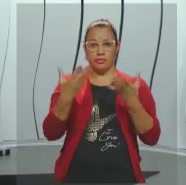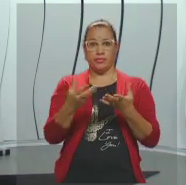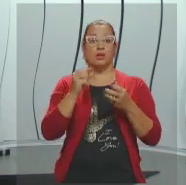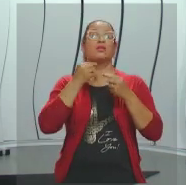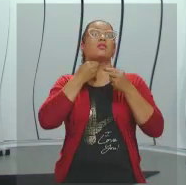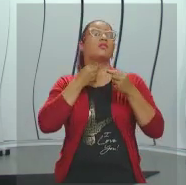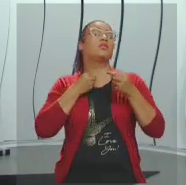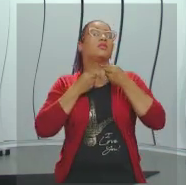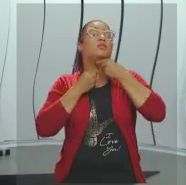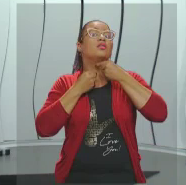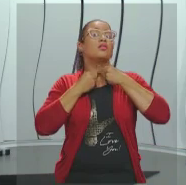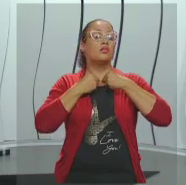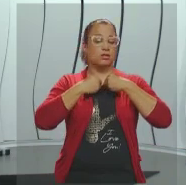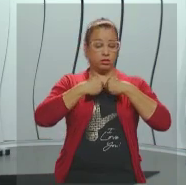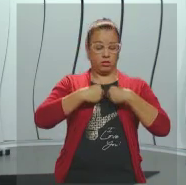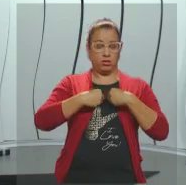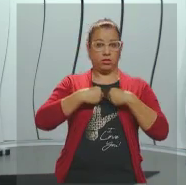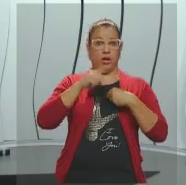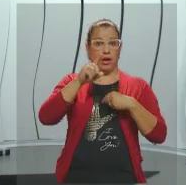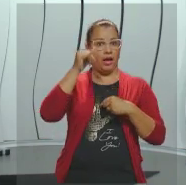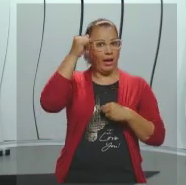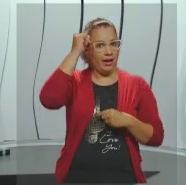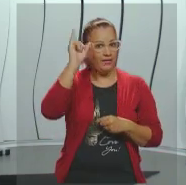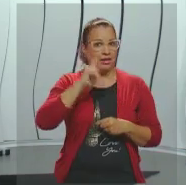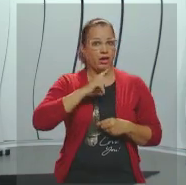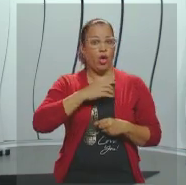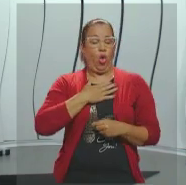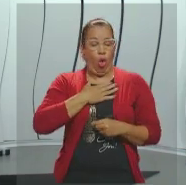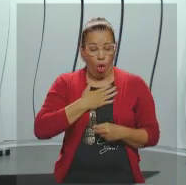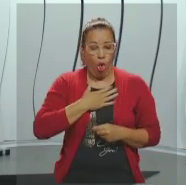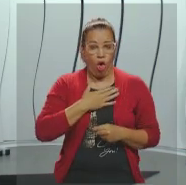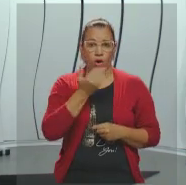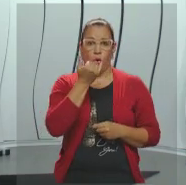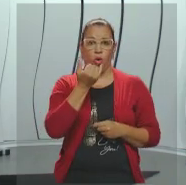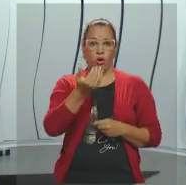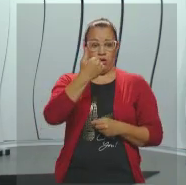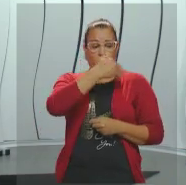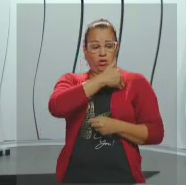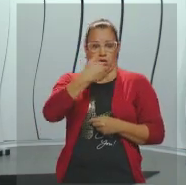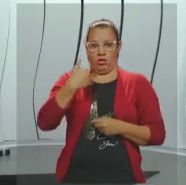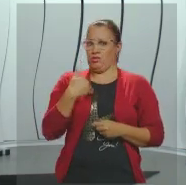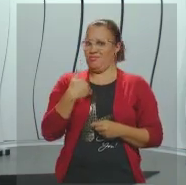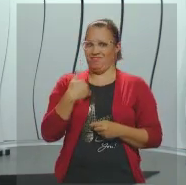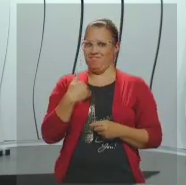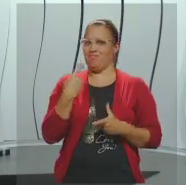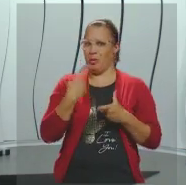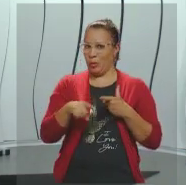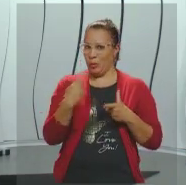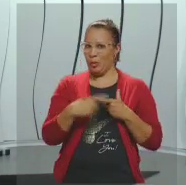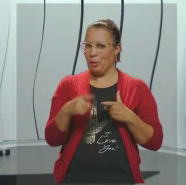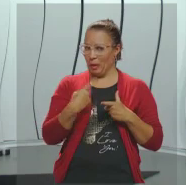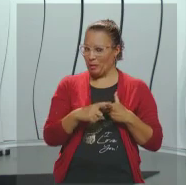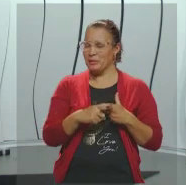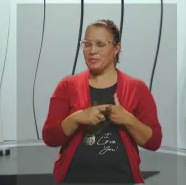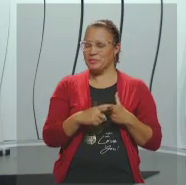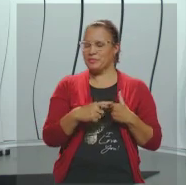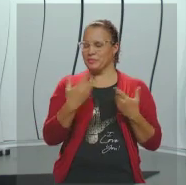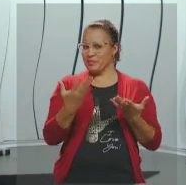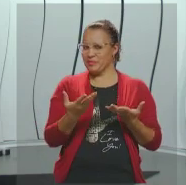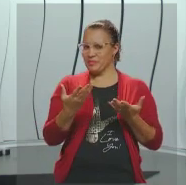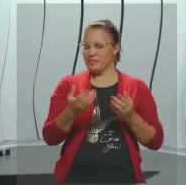nos protegesse da comida entrar no pulmão. Você ia engasgar, você ia ter vários problemas. E imagina também